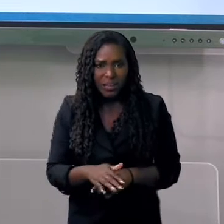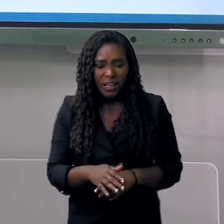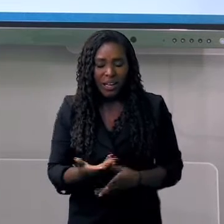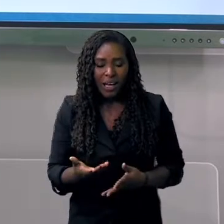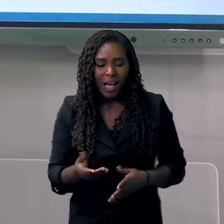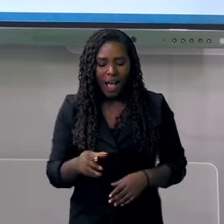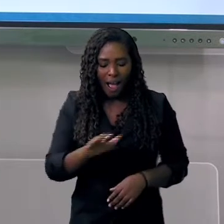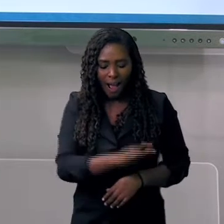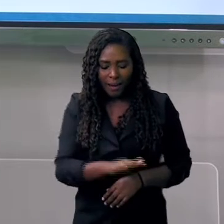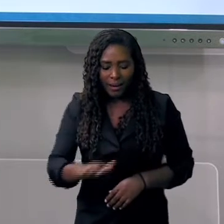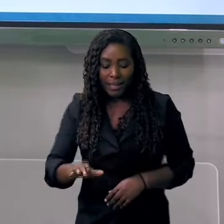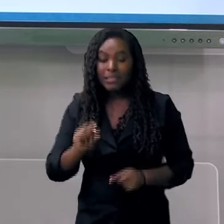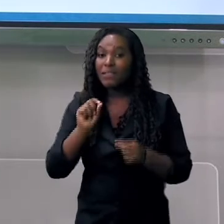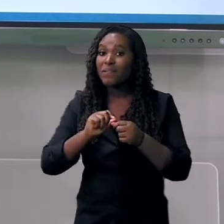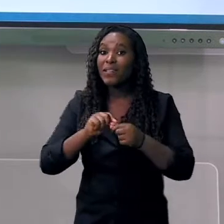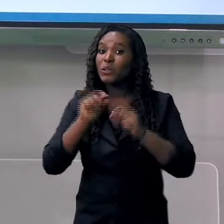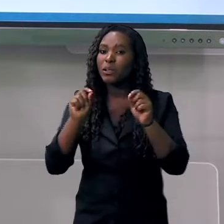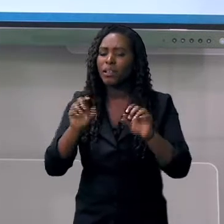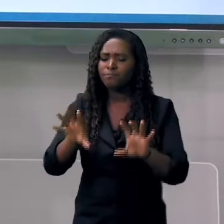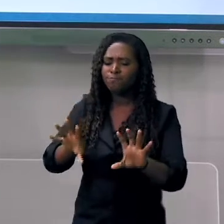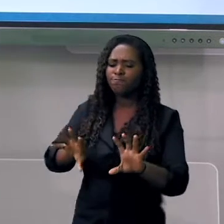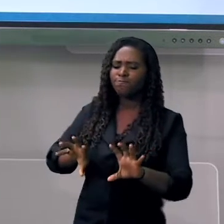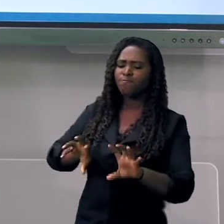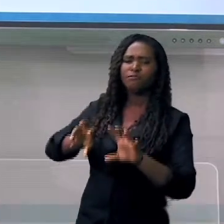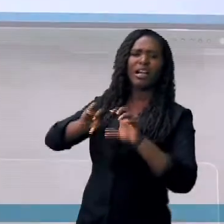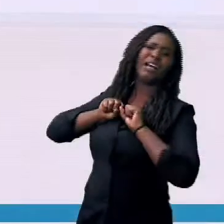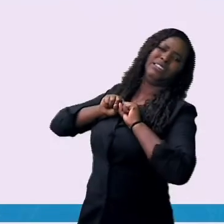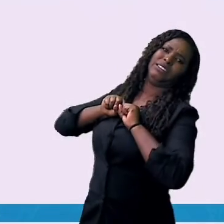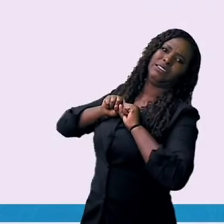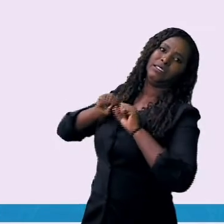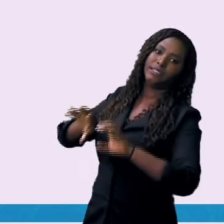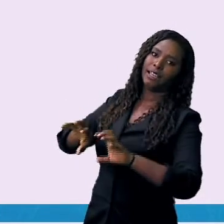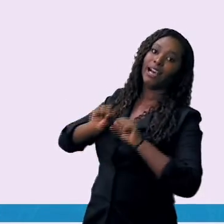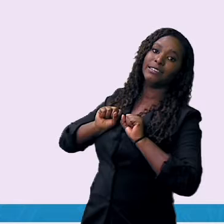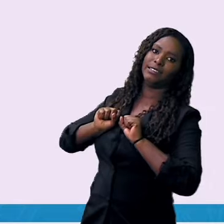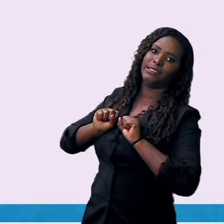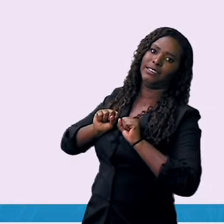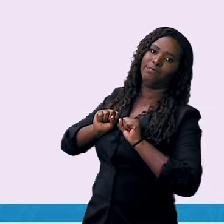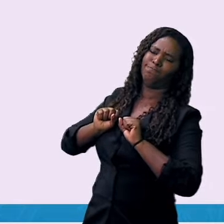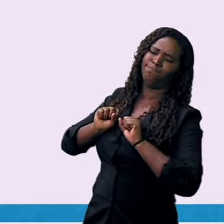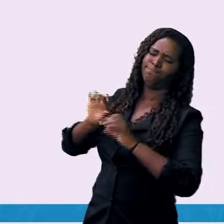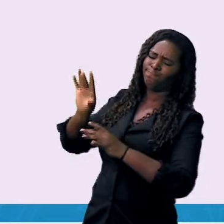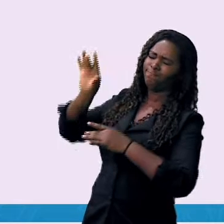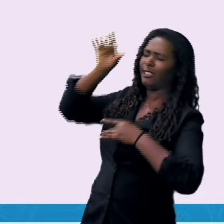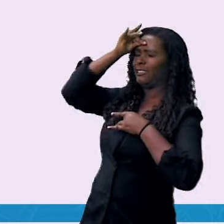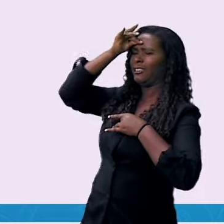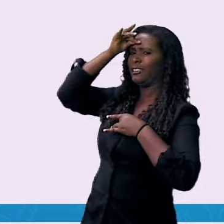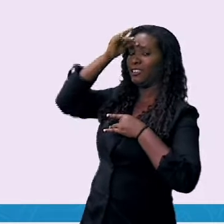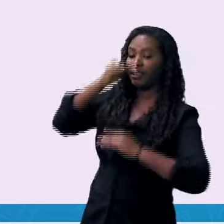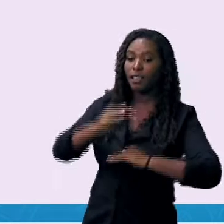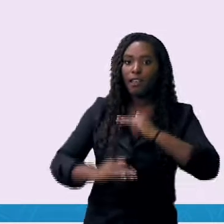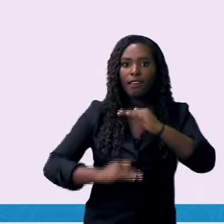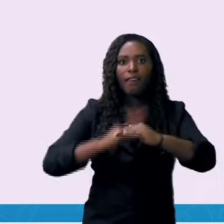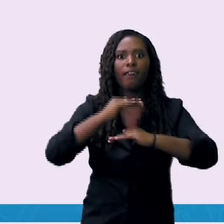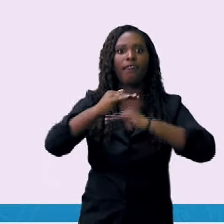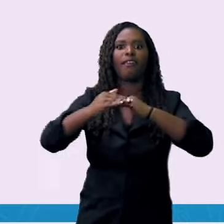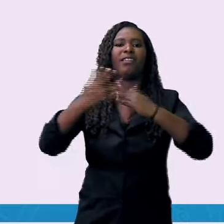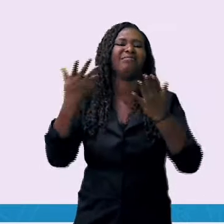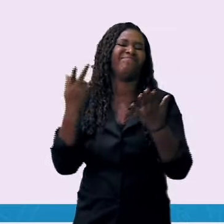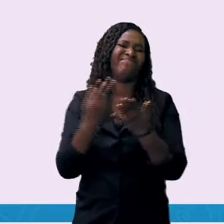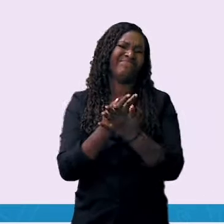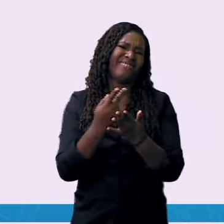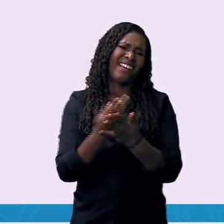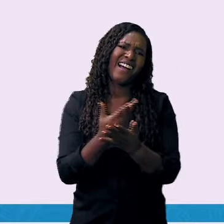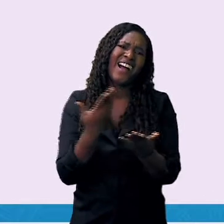seu redor. Rótulos descrevem a criança e não o comportamento dela, passando uma